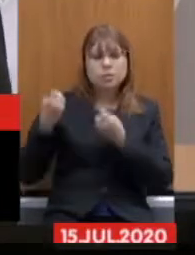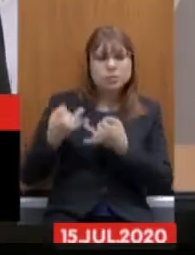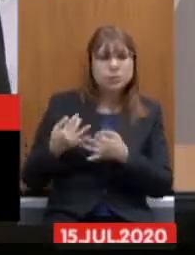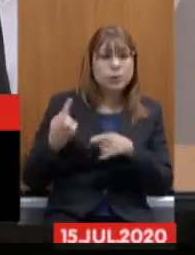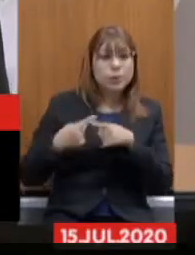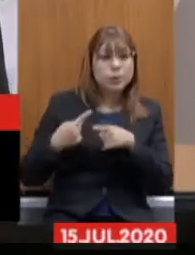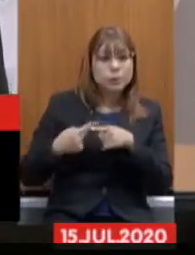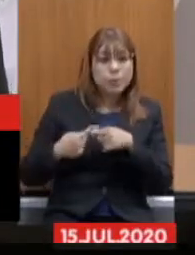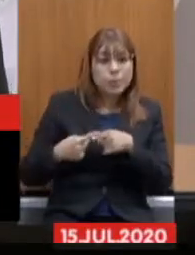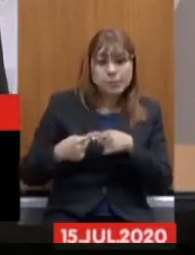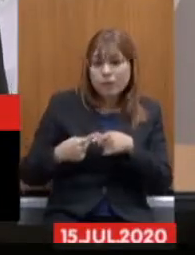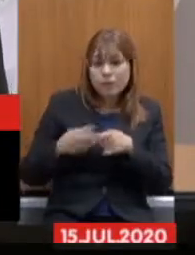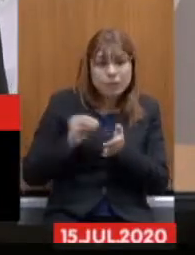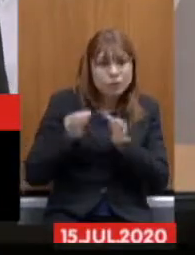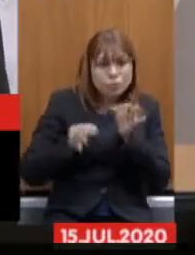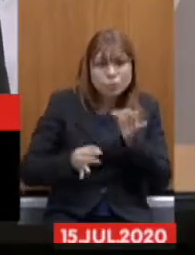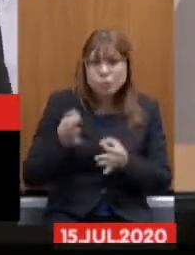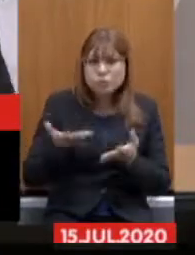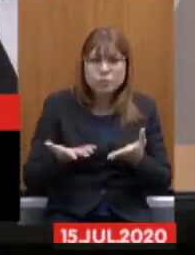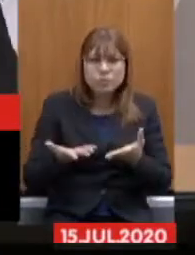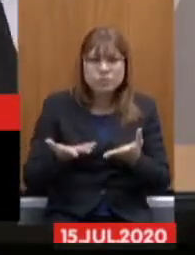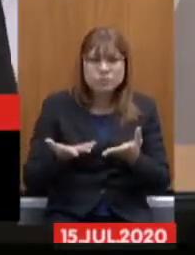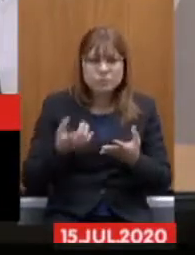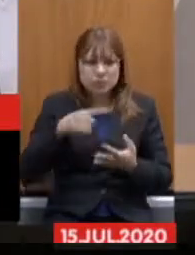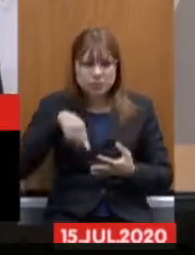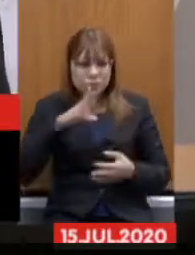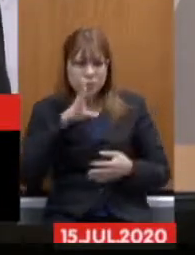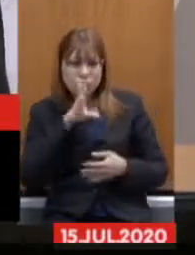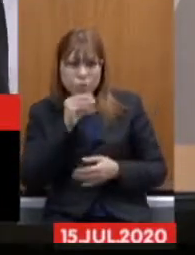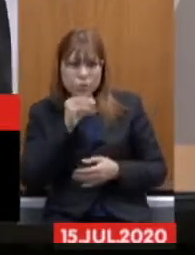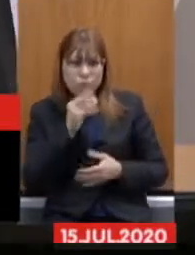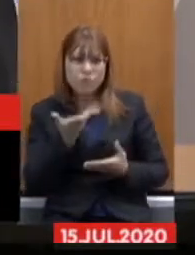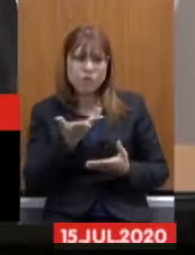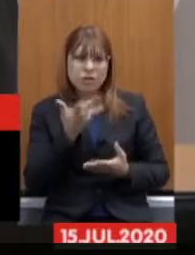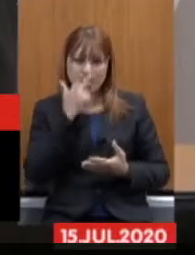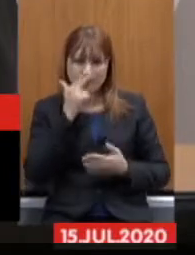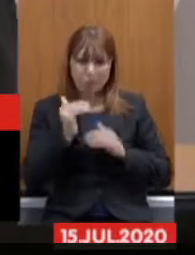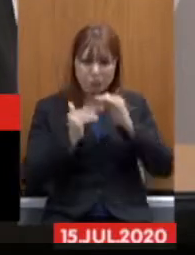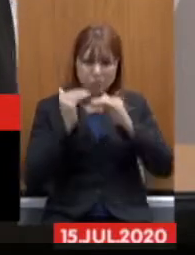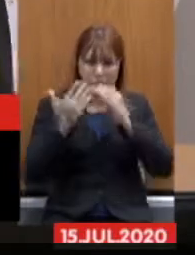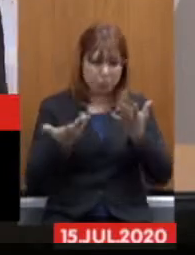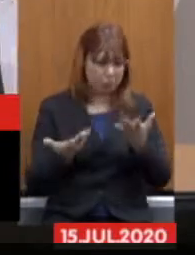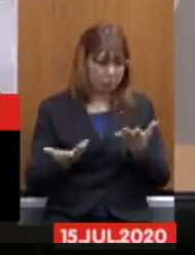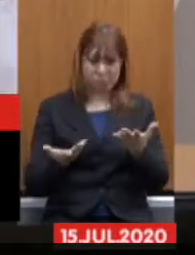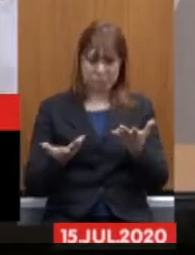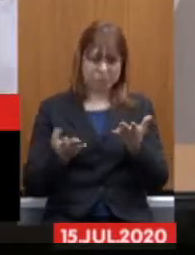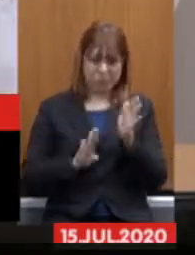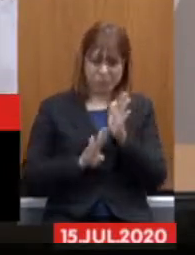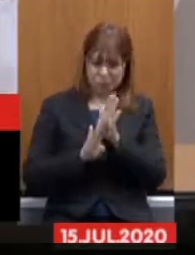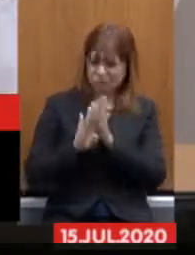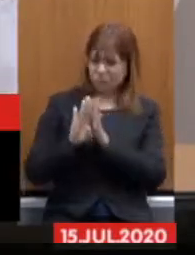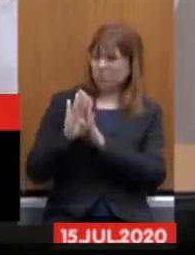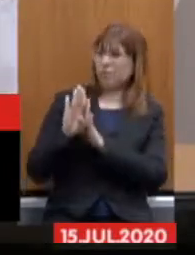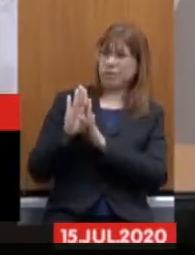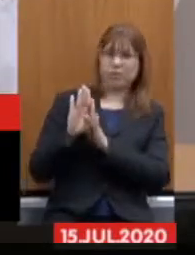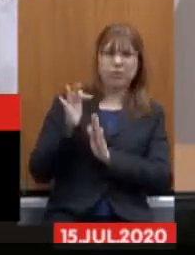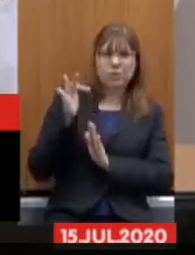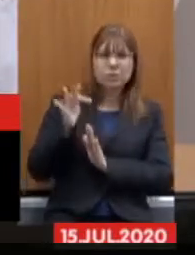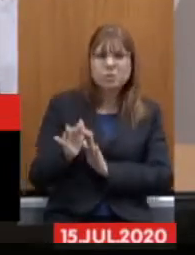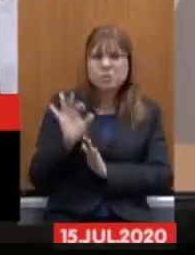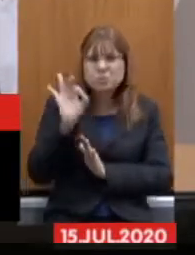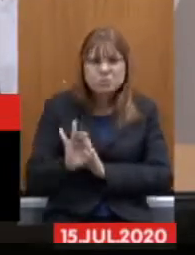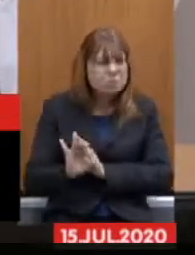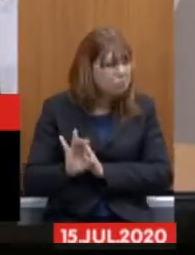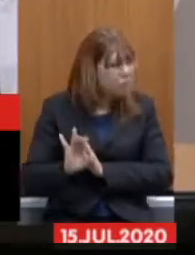pois leva a todos os servidores e servidoras e função de um crescimento vegetativo até ele naturalmente suas alíquotas mais